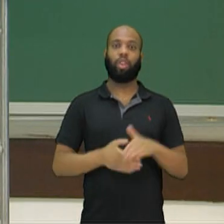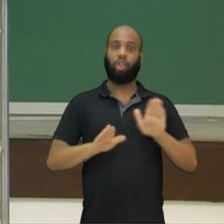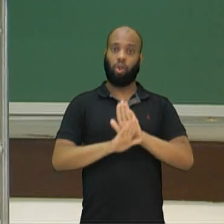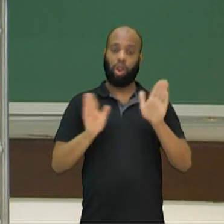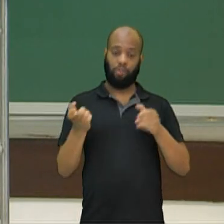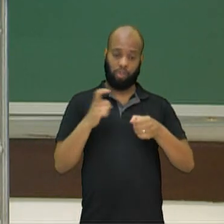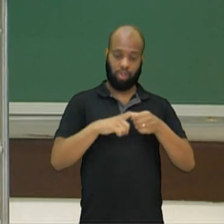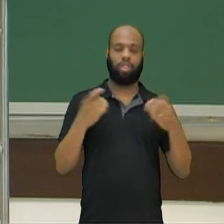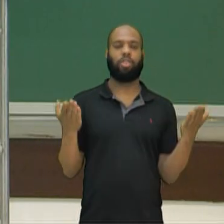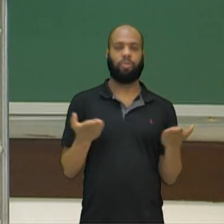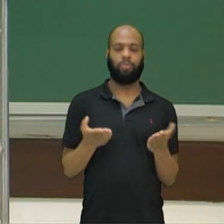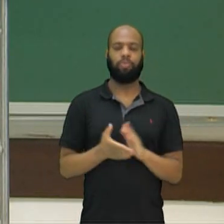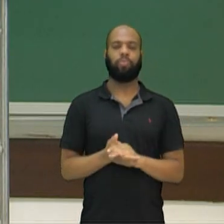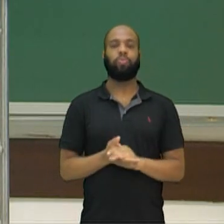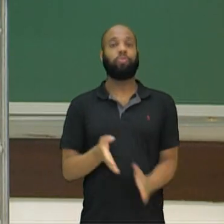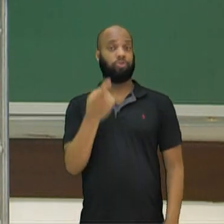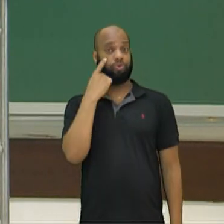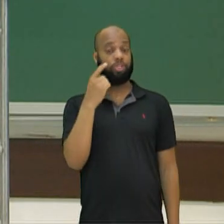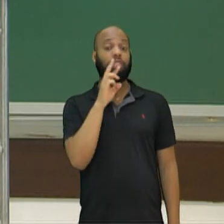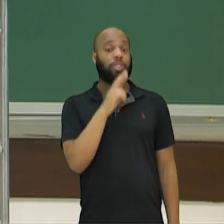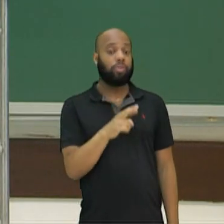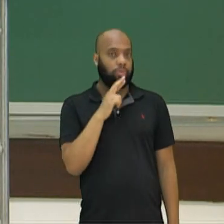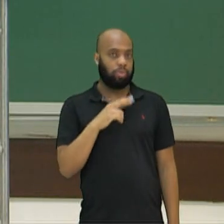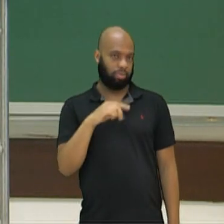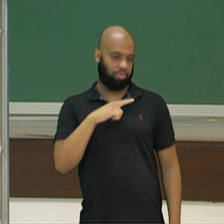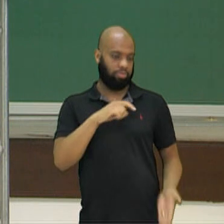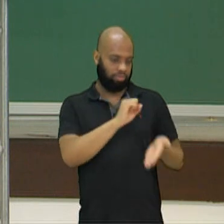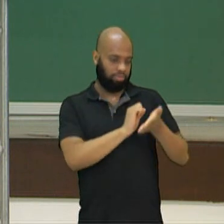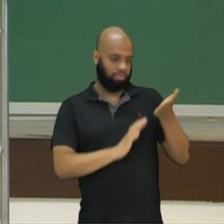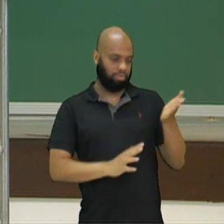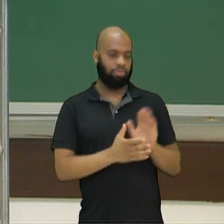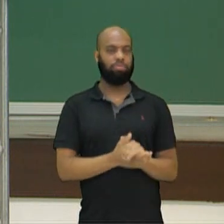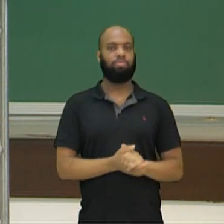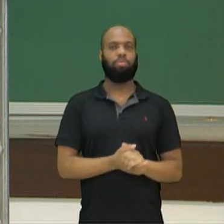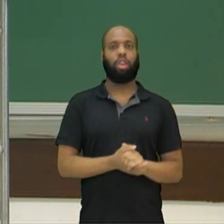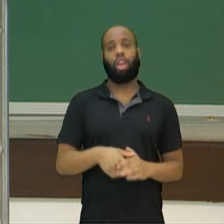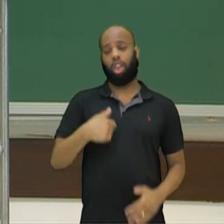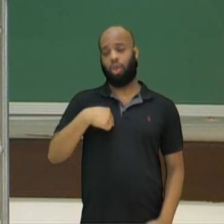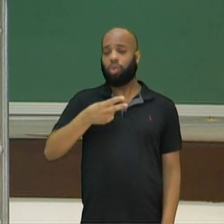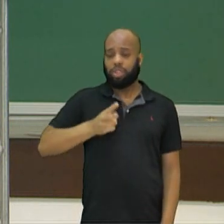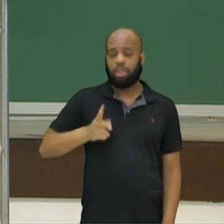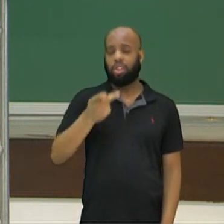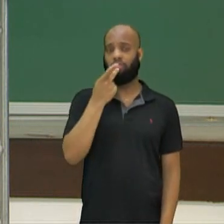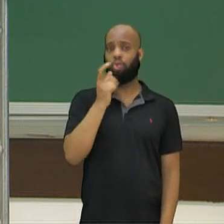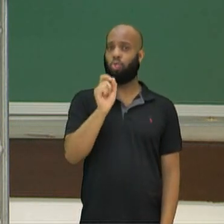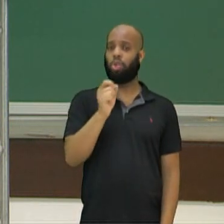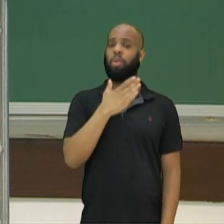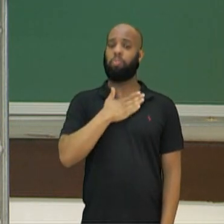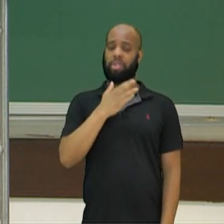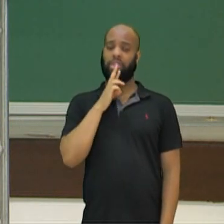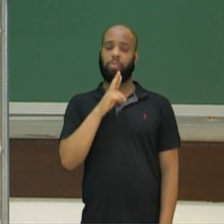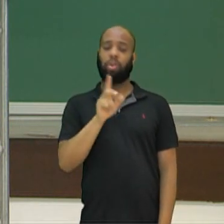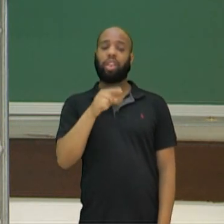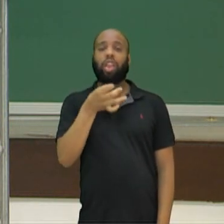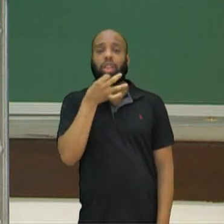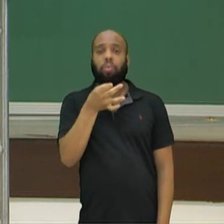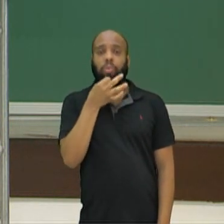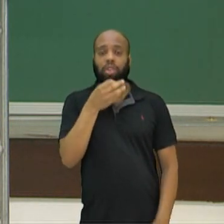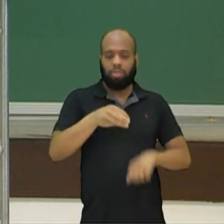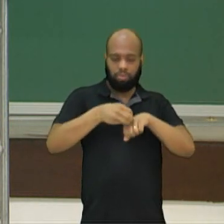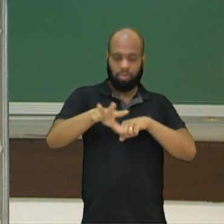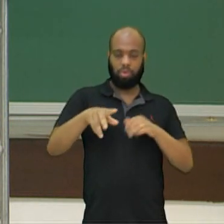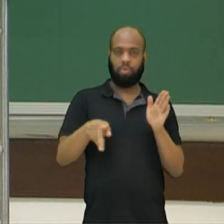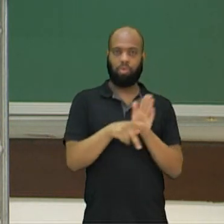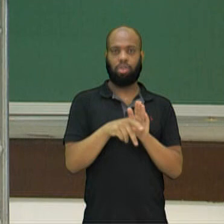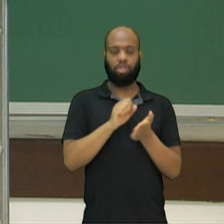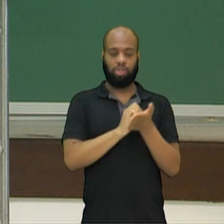Olá, voltamos. Vamos agora ver a resposta da atividade. Lembrando sempre que as respostas são sugestões de atividade. O que vale